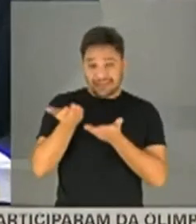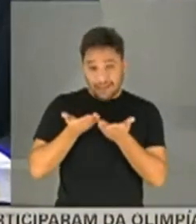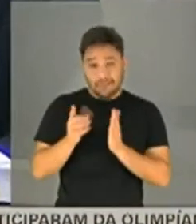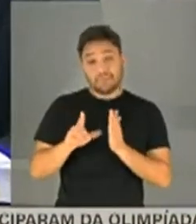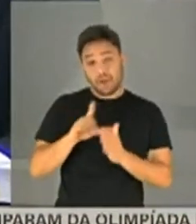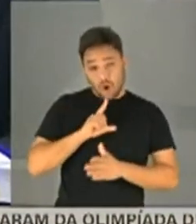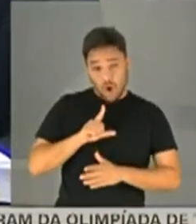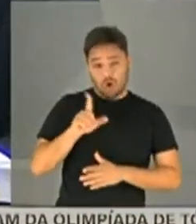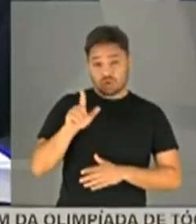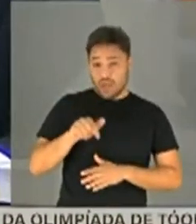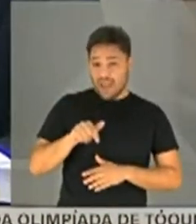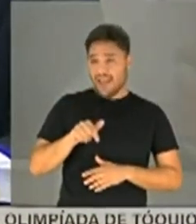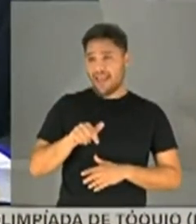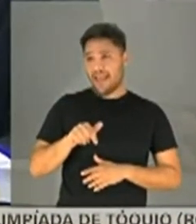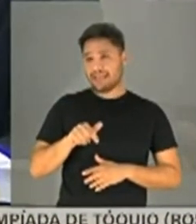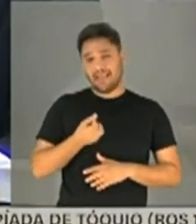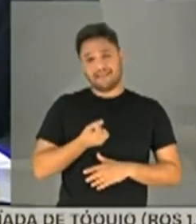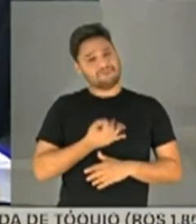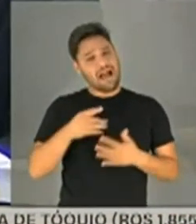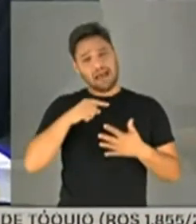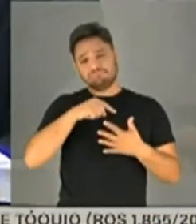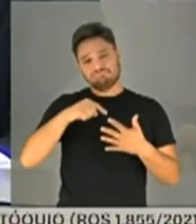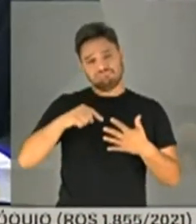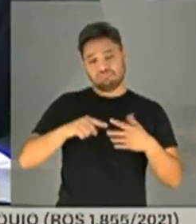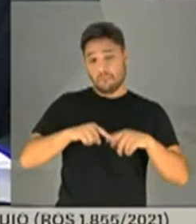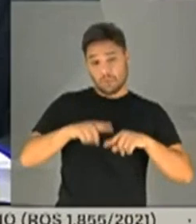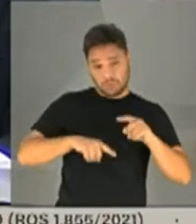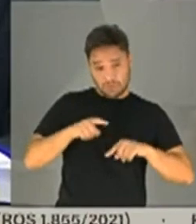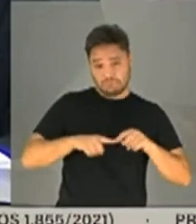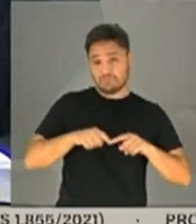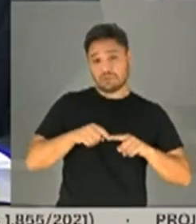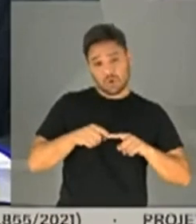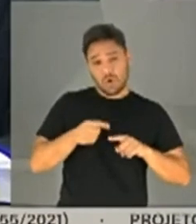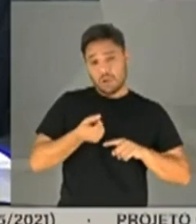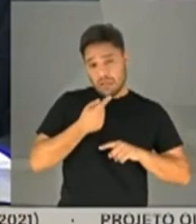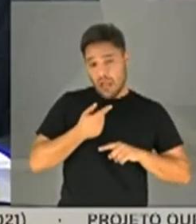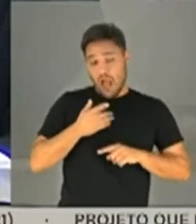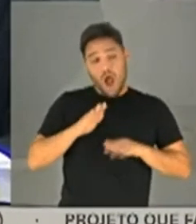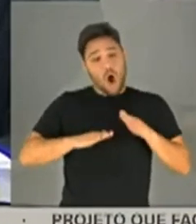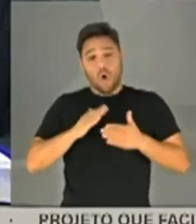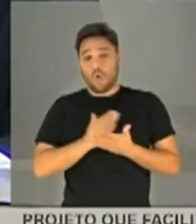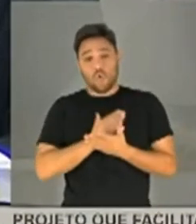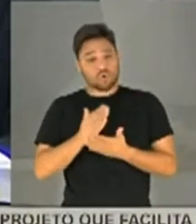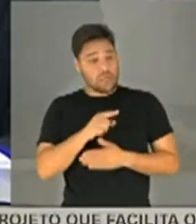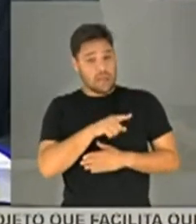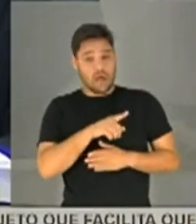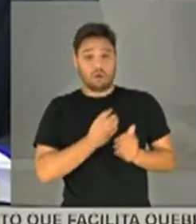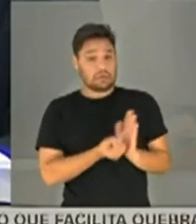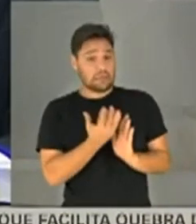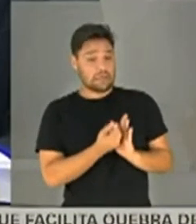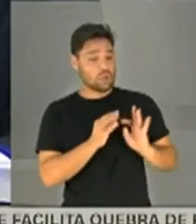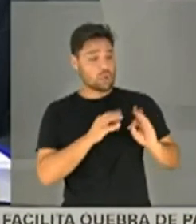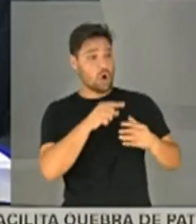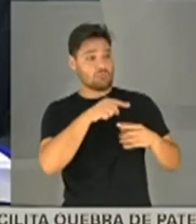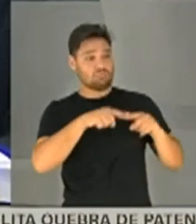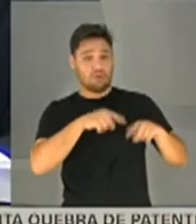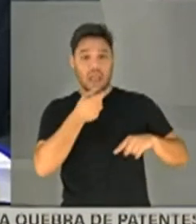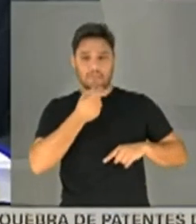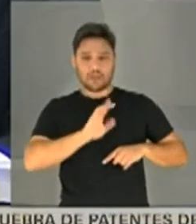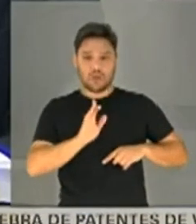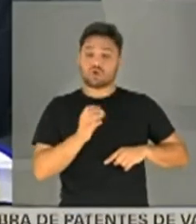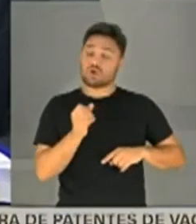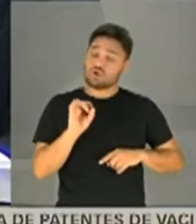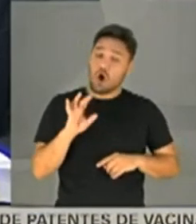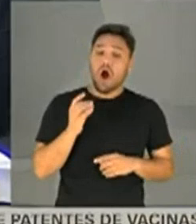precoce envolve um arco muito grande de produtos. Muitos deles nós não somos fabricantes, nós não fabricamos todos esses produtos, fabricando apenas